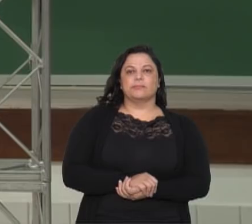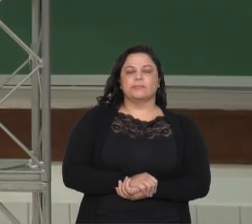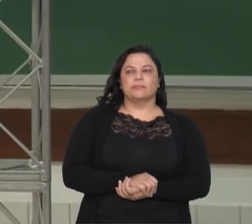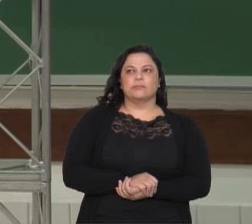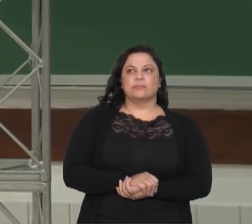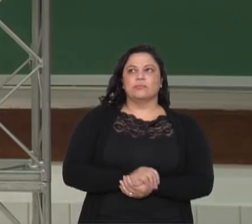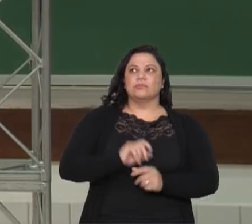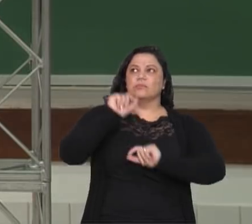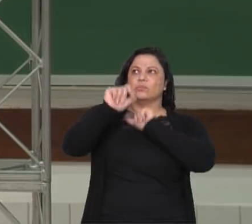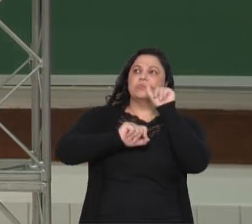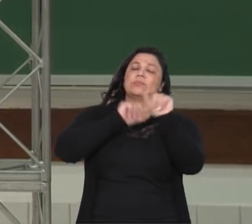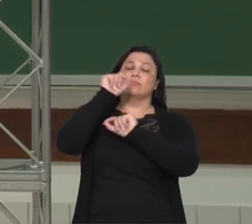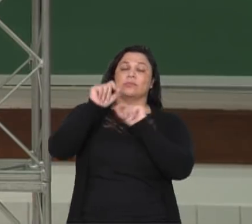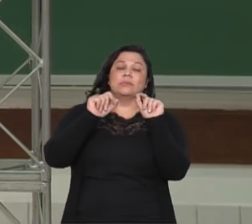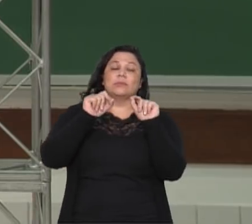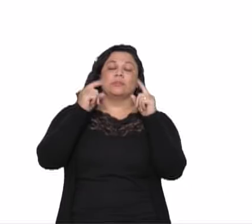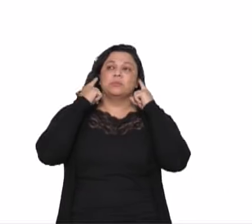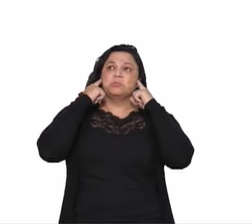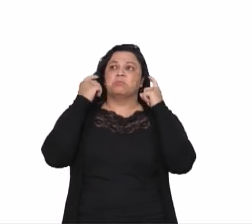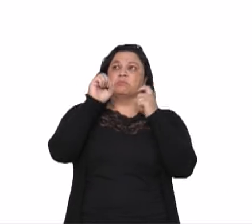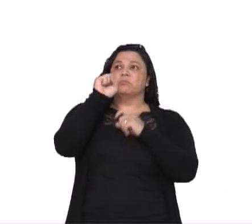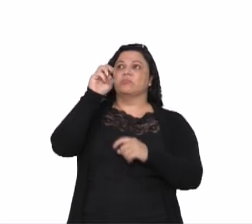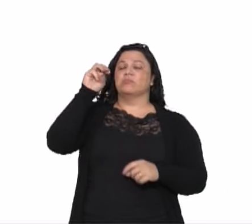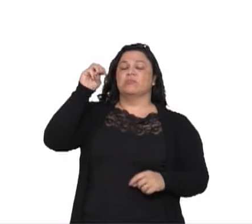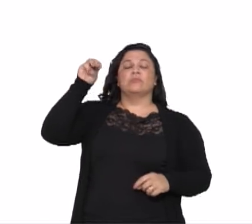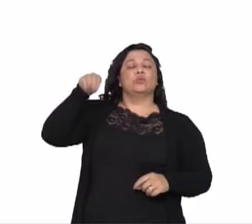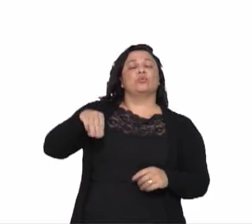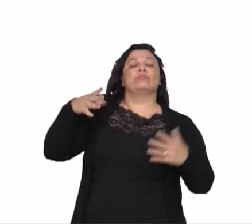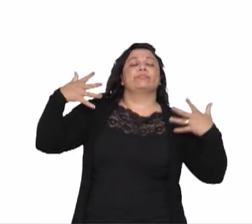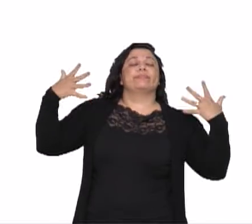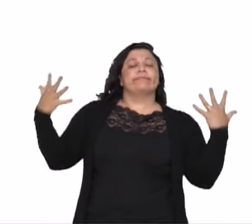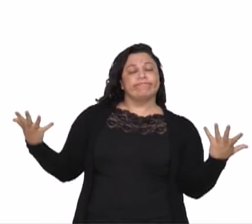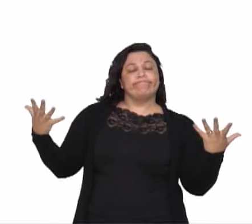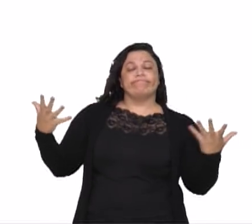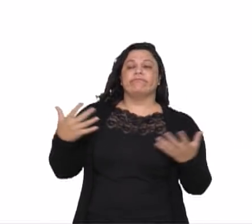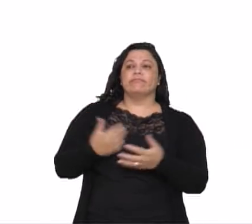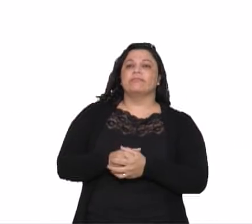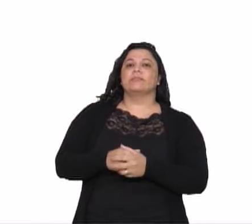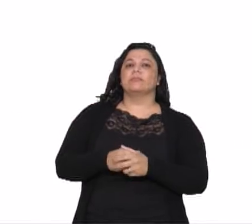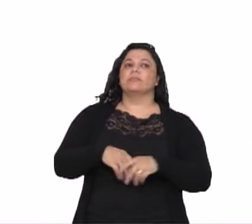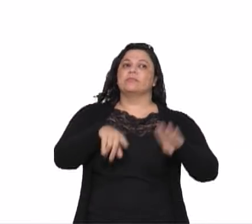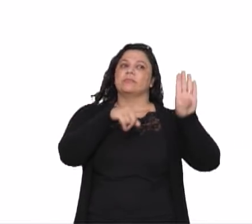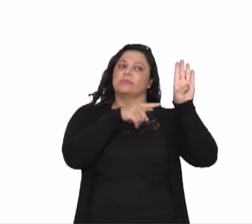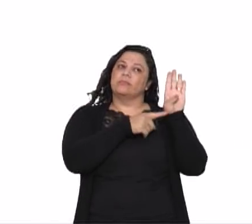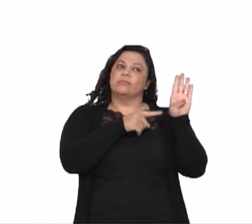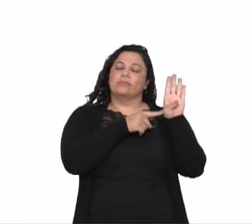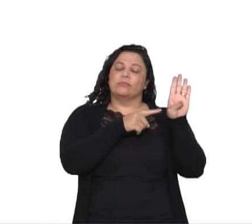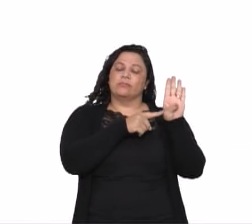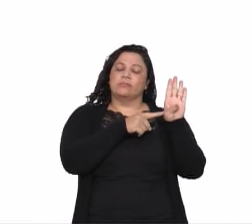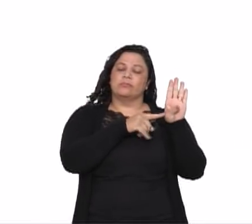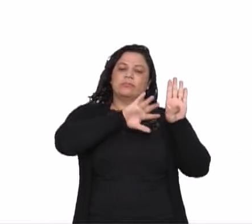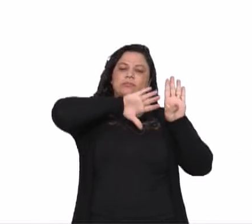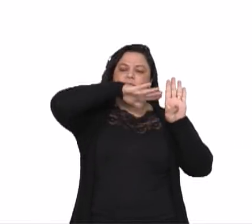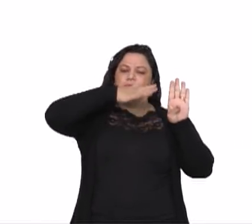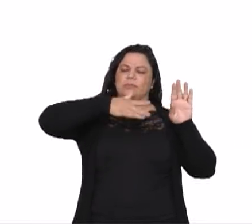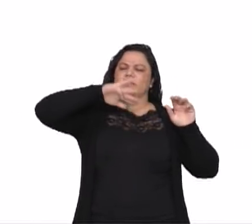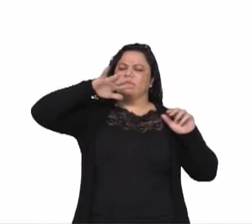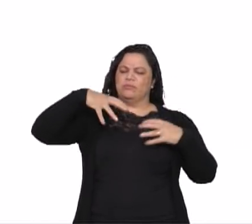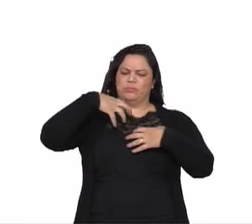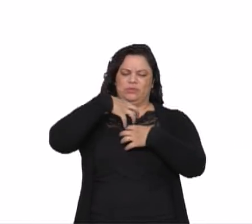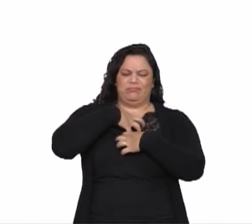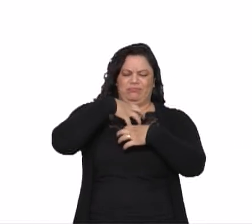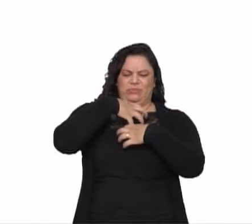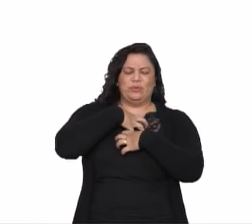O que é o som? Vamos ver qual que é a resposta. B. O som é a vibração produzida por